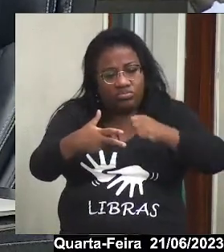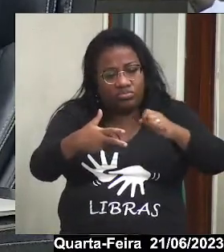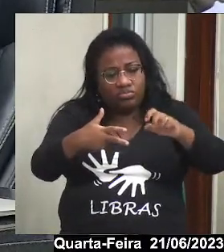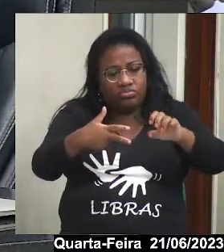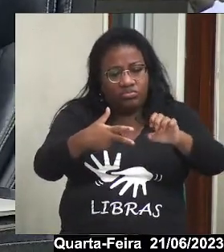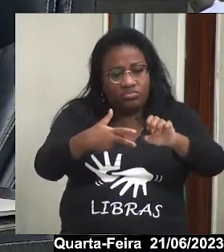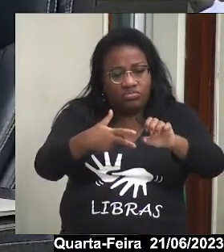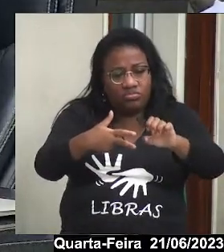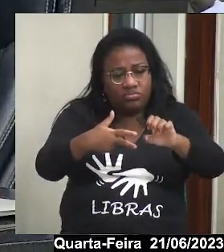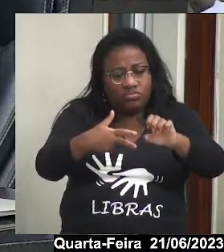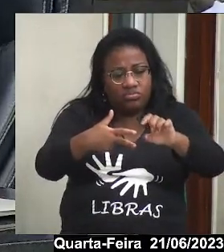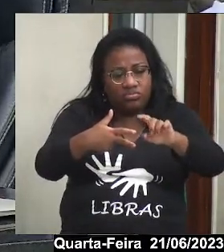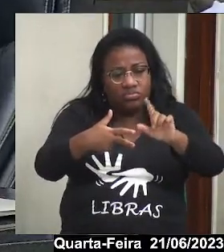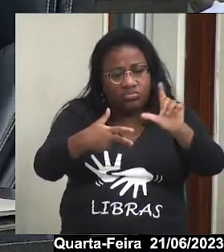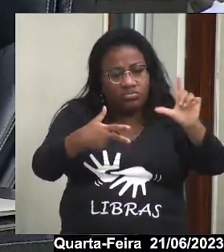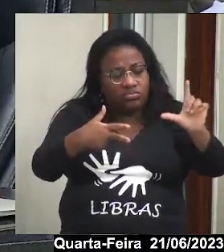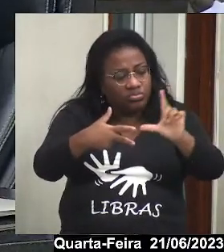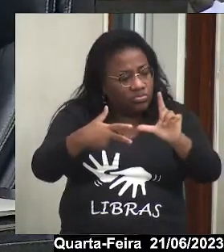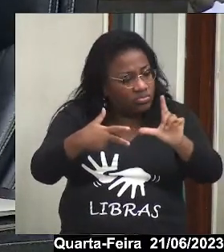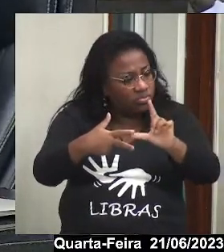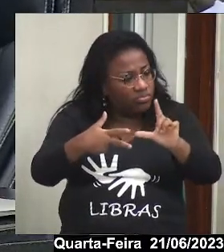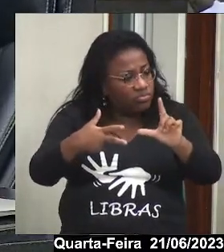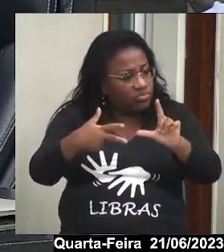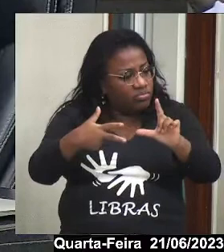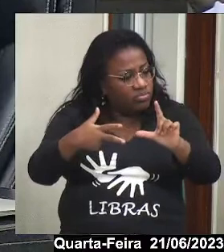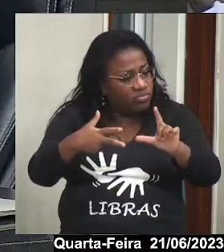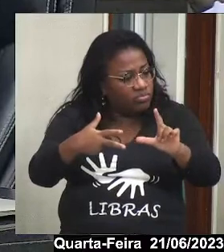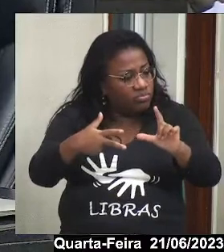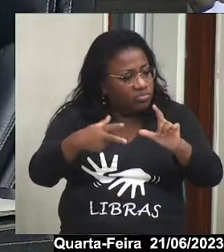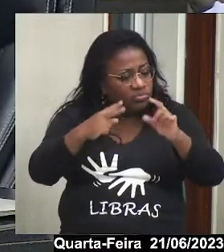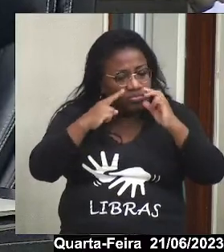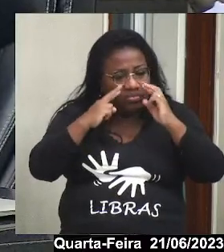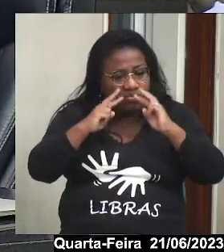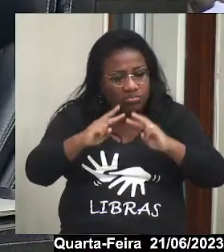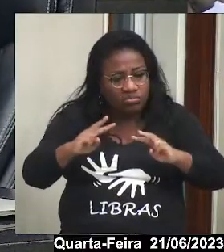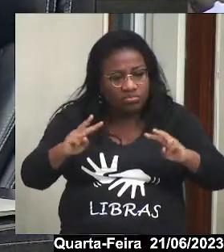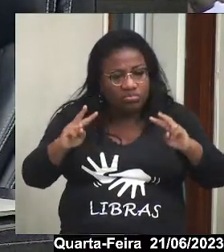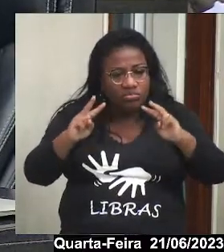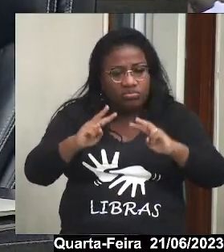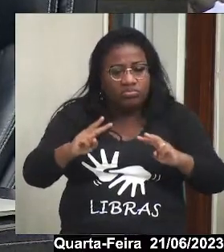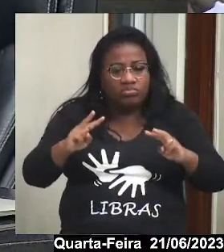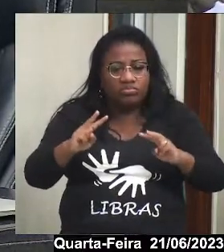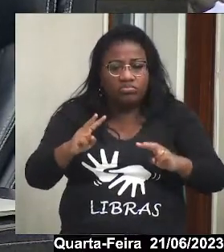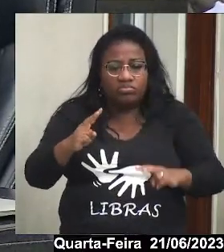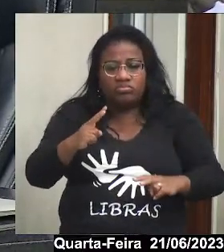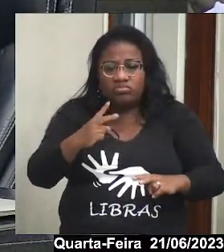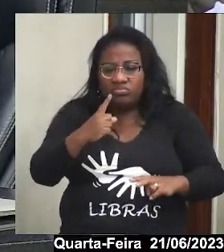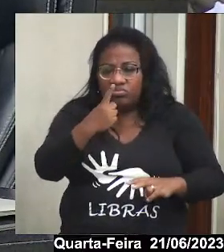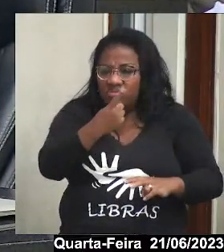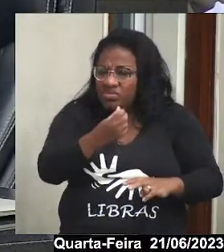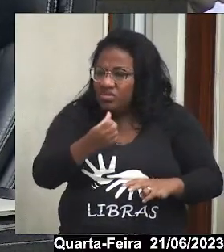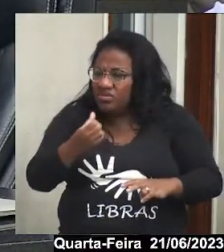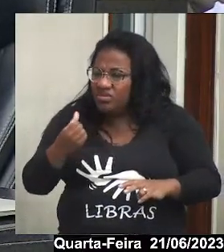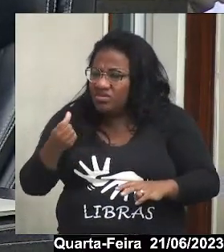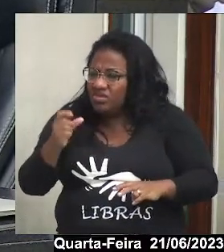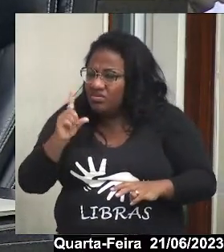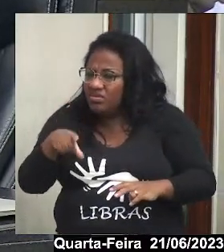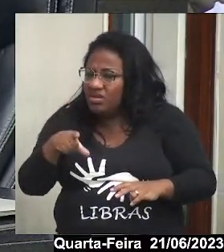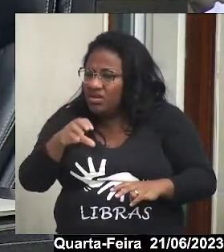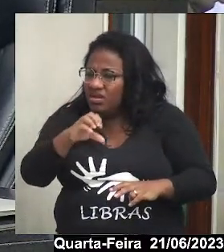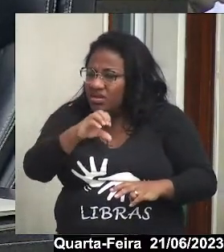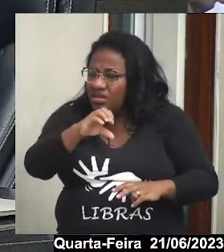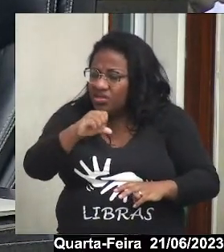nós. Aí quando vemos aqui um decreto de Decreto 106 de